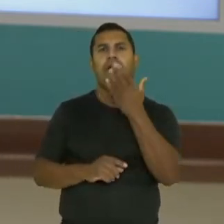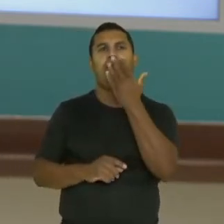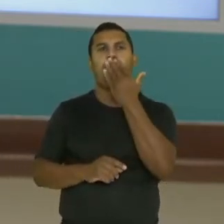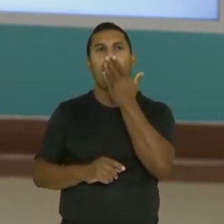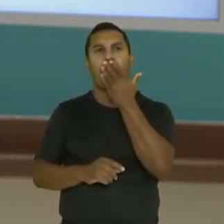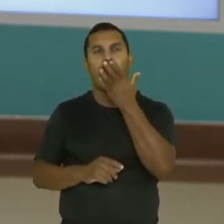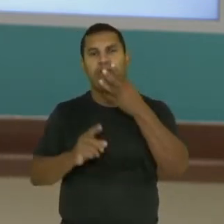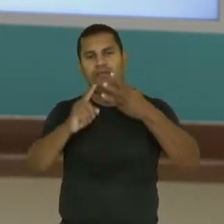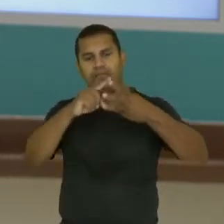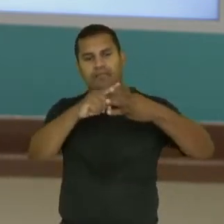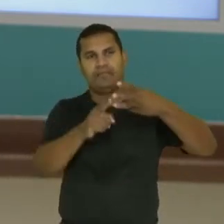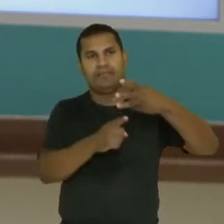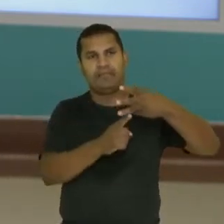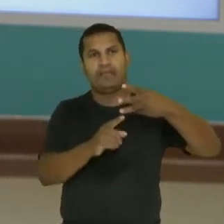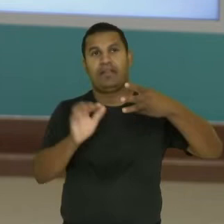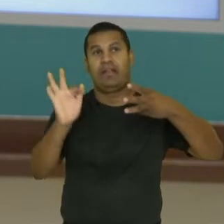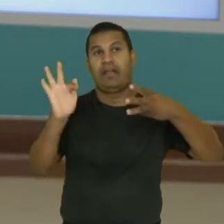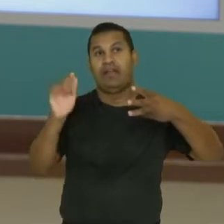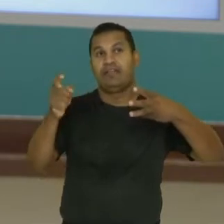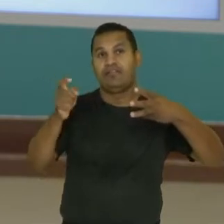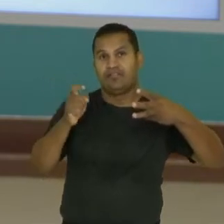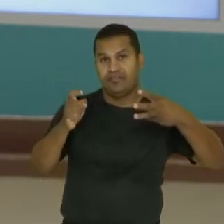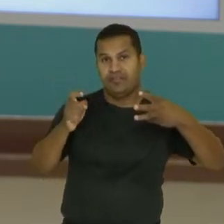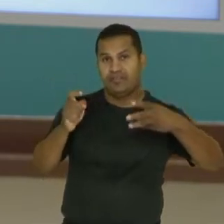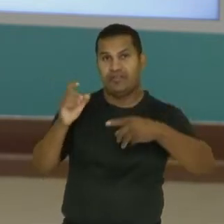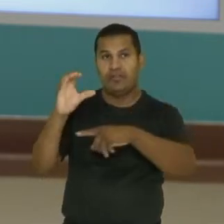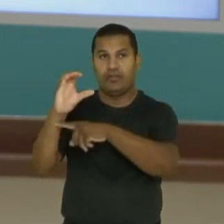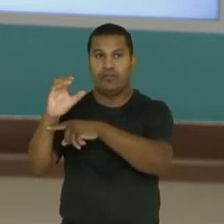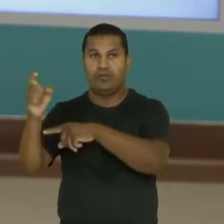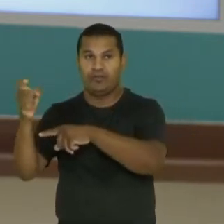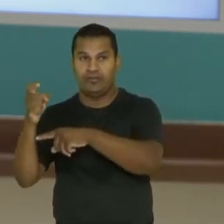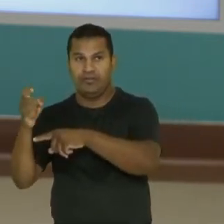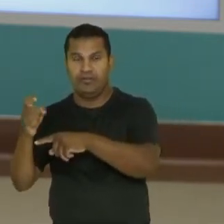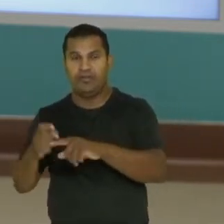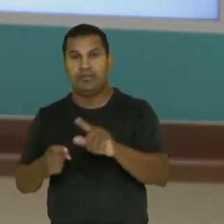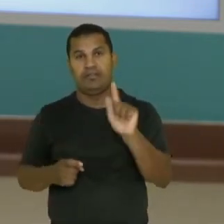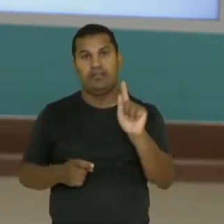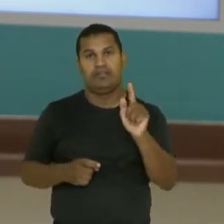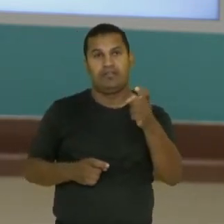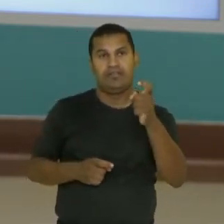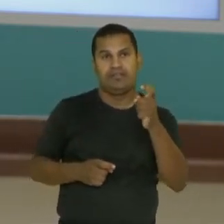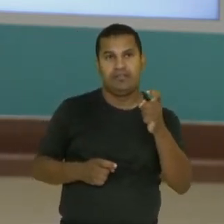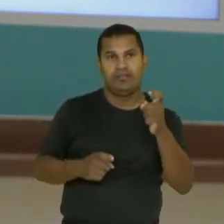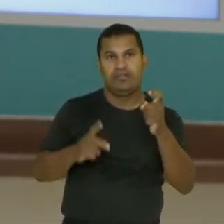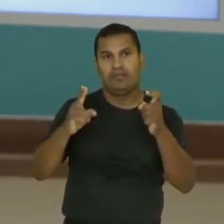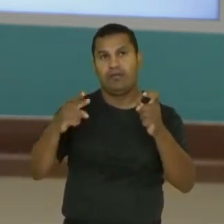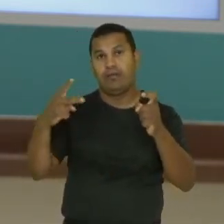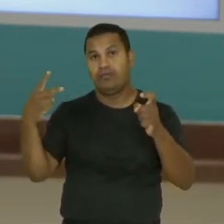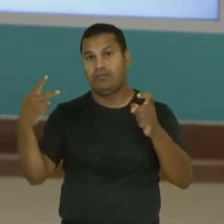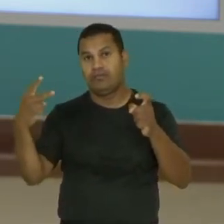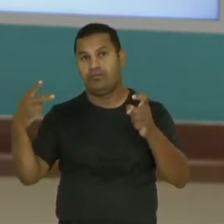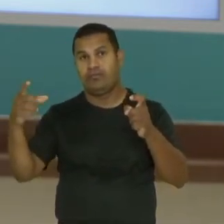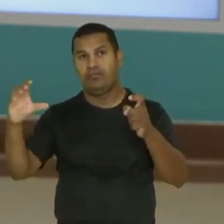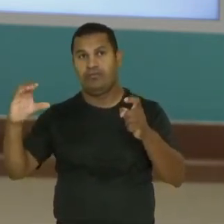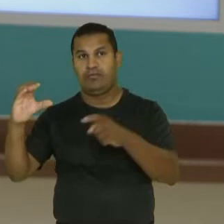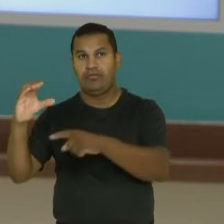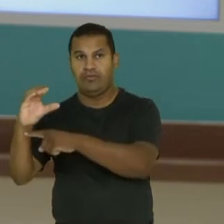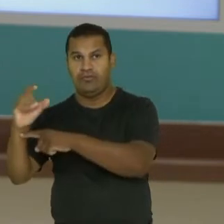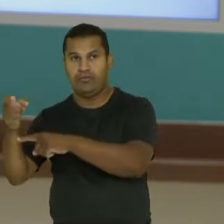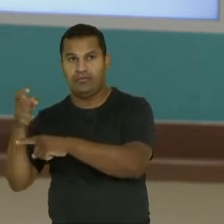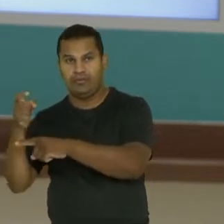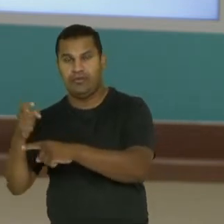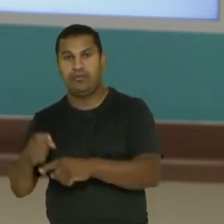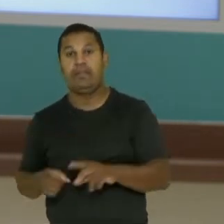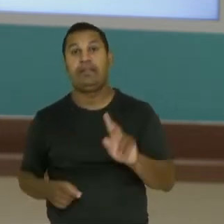E a g de x e a h de x, ela tem alguns números alterados, alguns parâmetros alterados. E assim a gente já